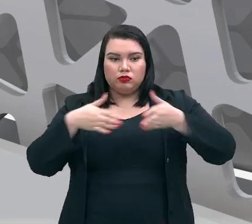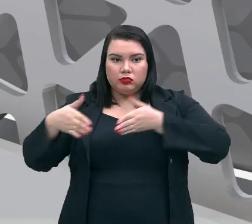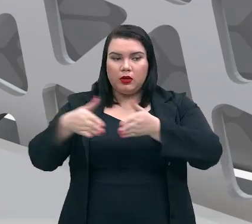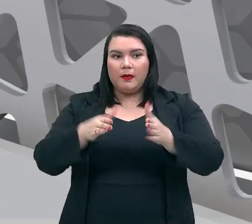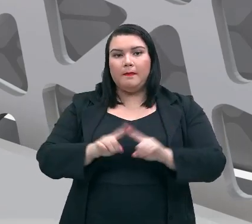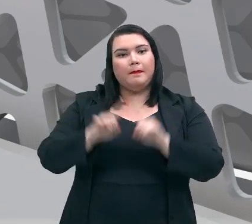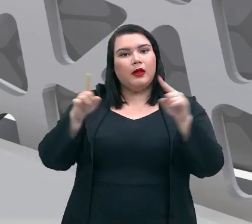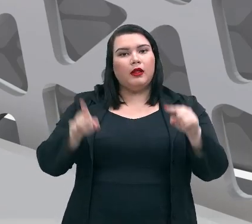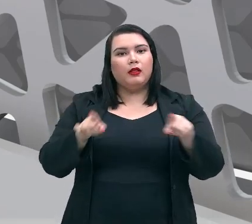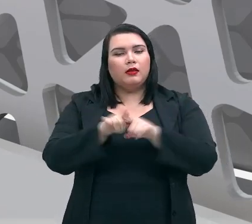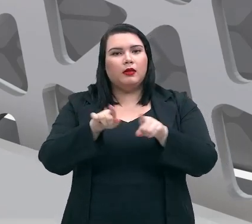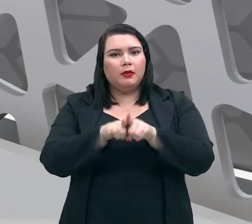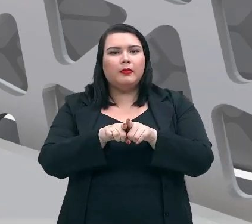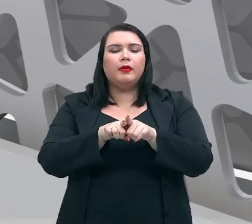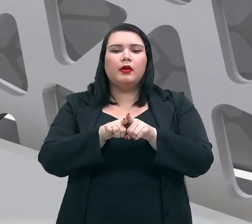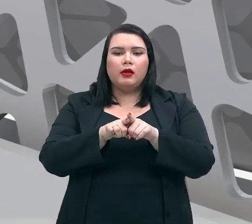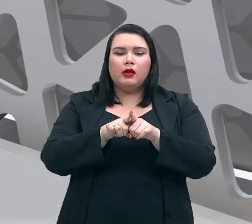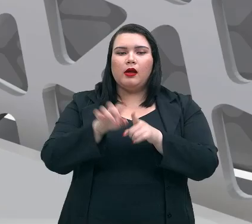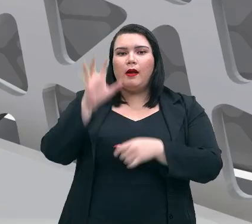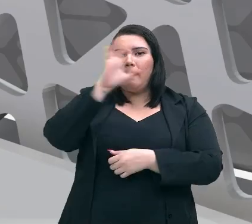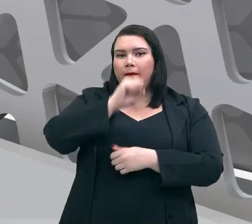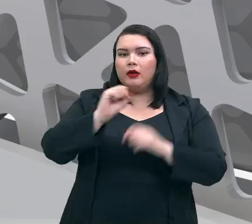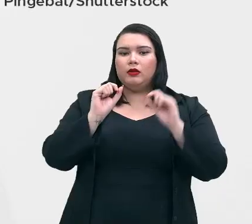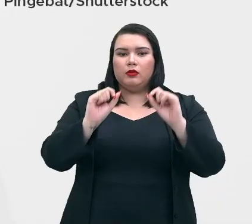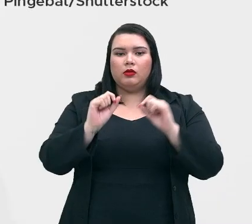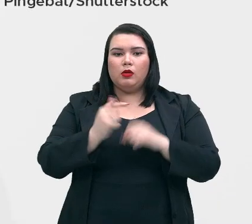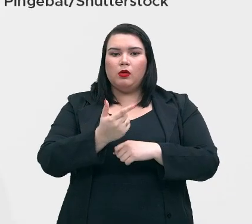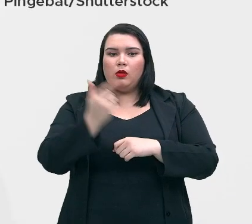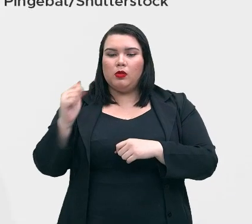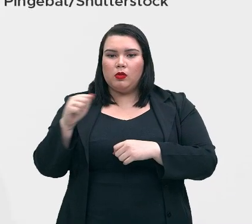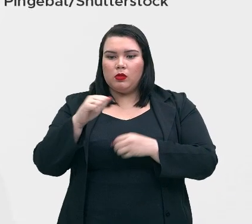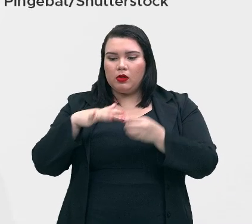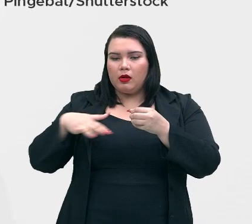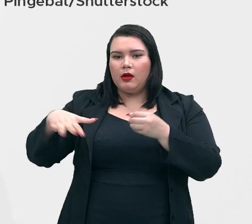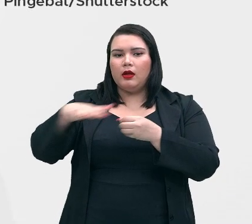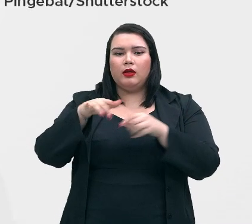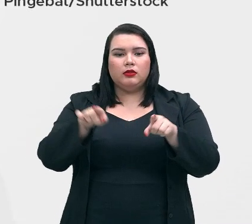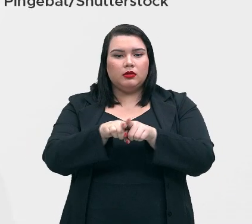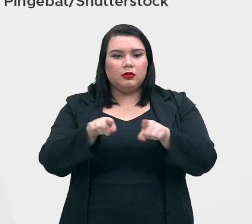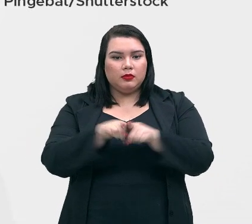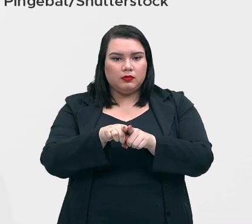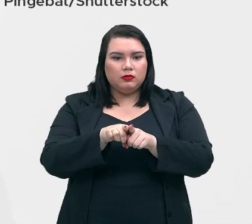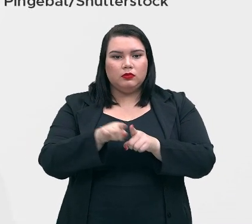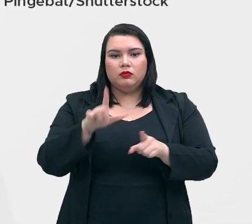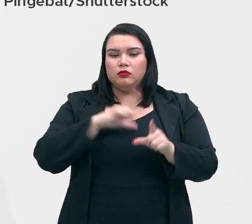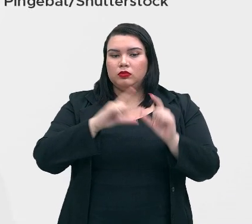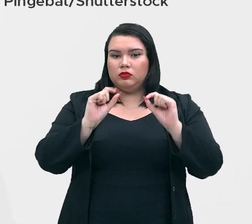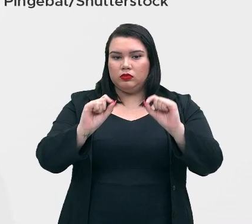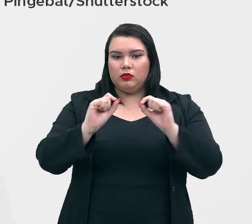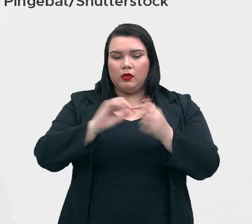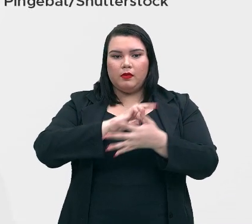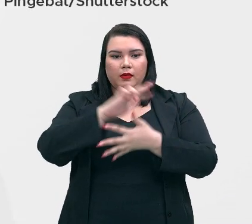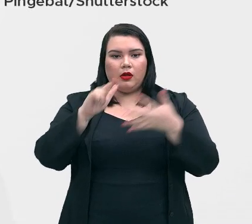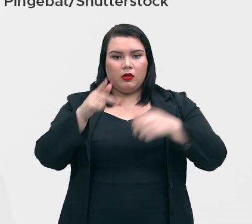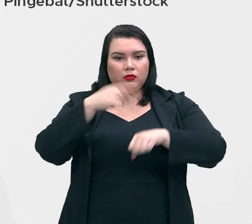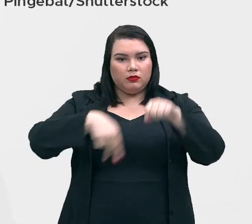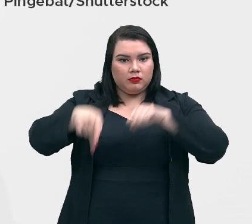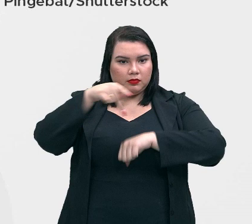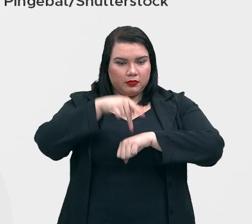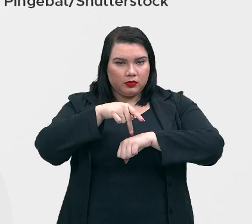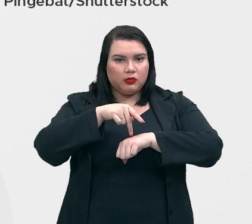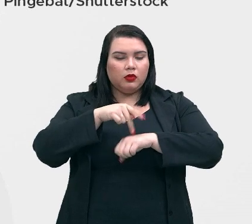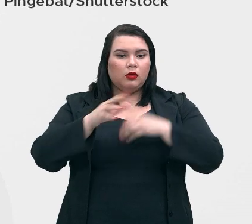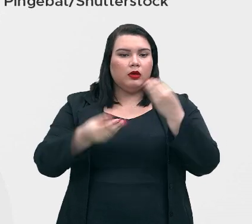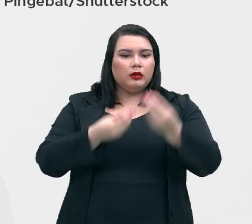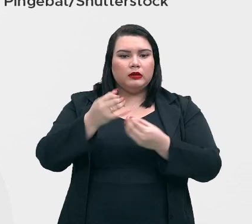a gente vai também observar que uma outra área a gente vai verificar aí que vai abranger diferentes países